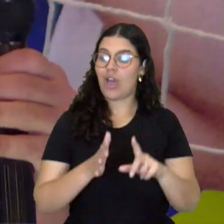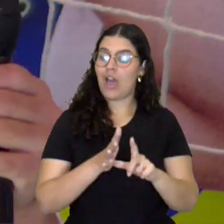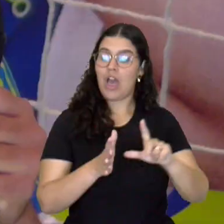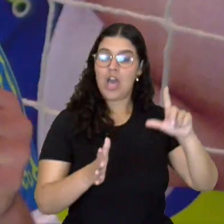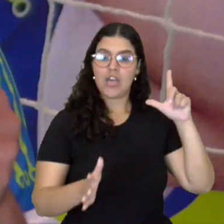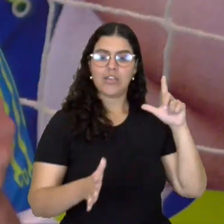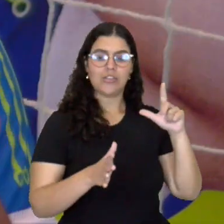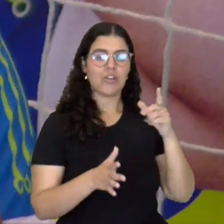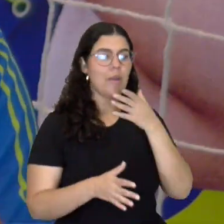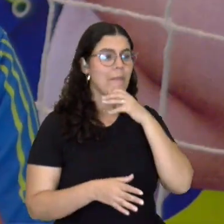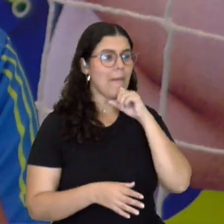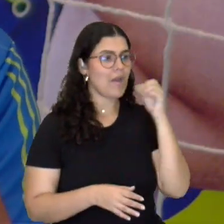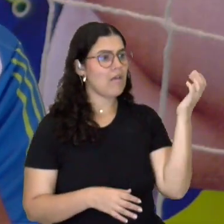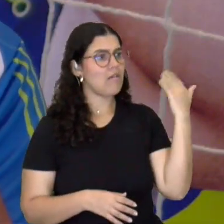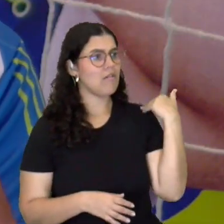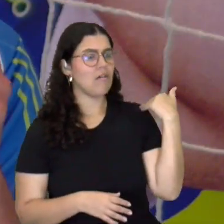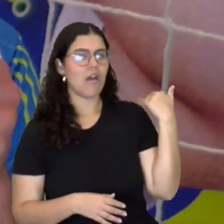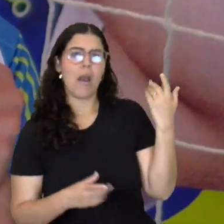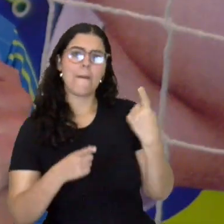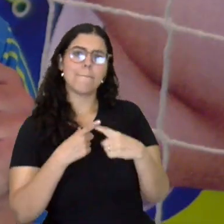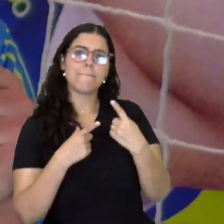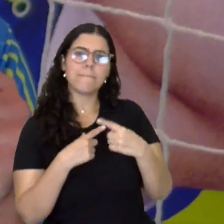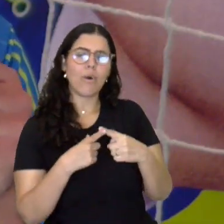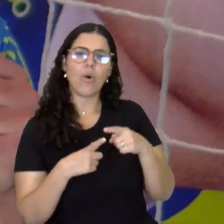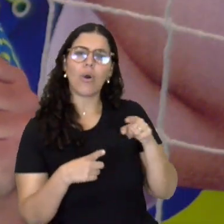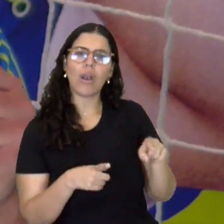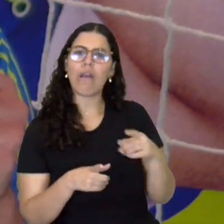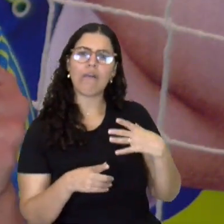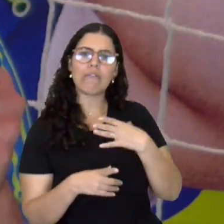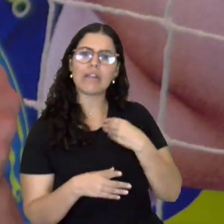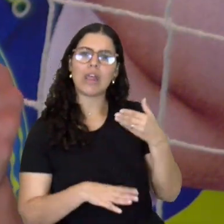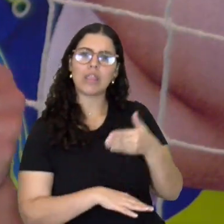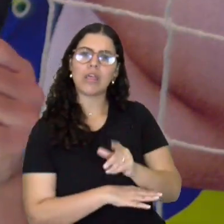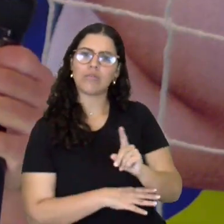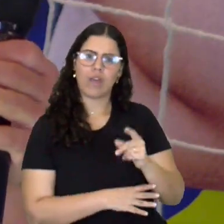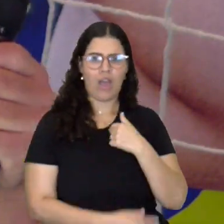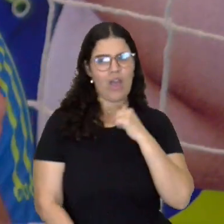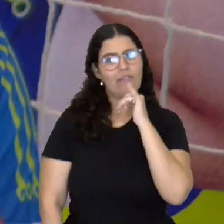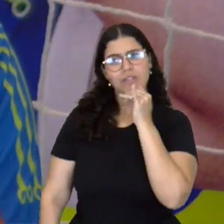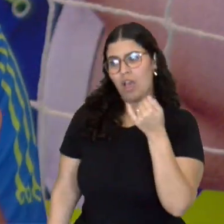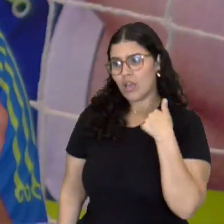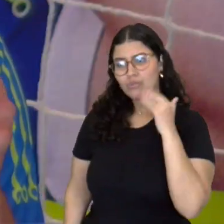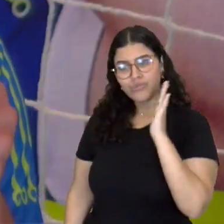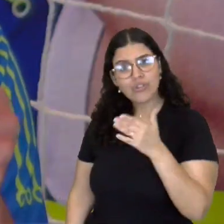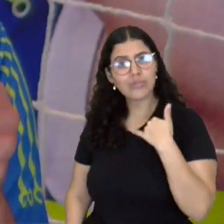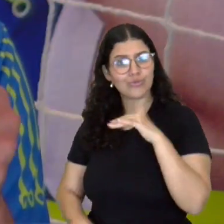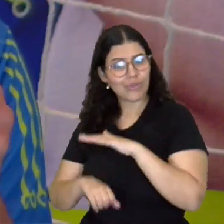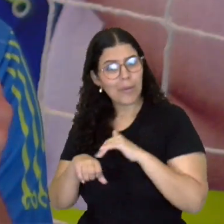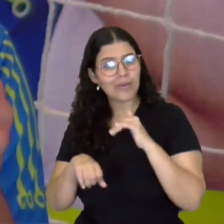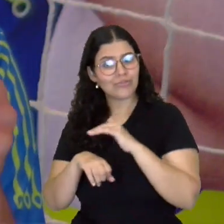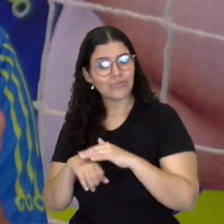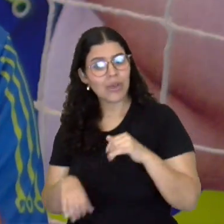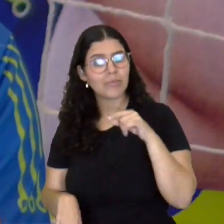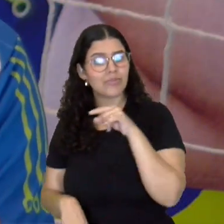tá, professor? Mas rapaz, eu chamei, supliquei, adulei, agora não dá, vamos pra próxima. E aí